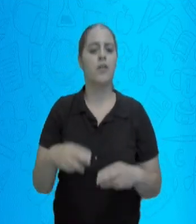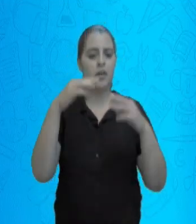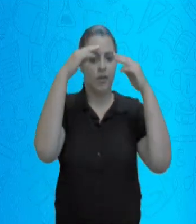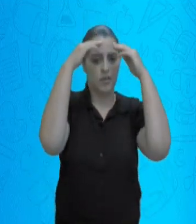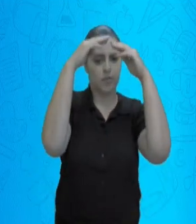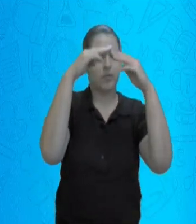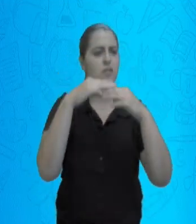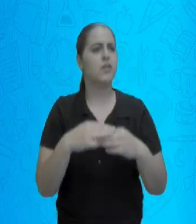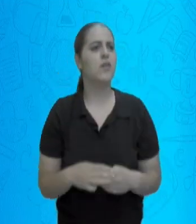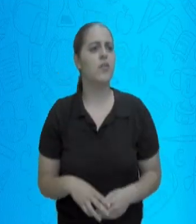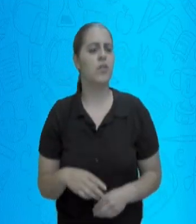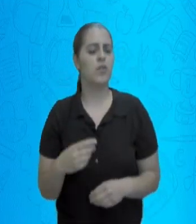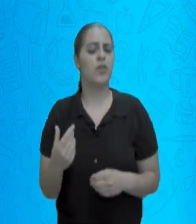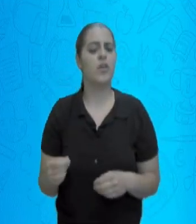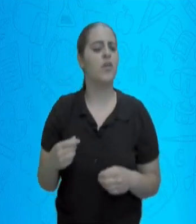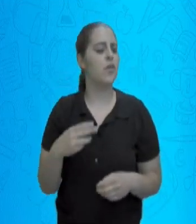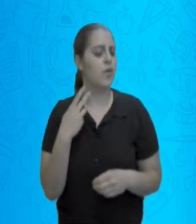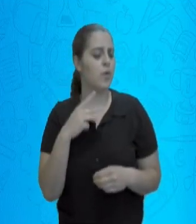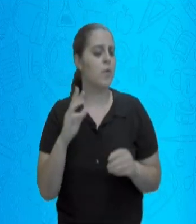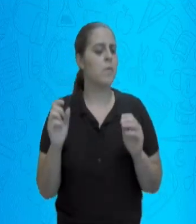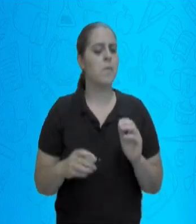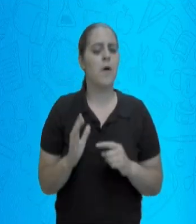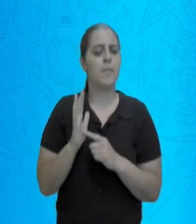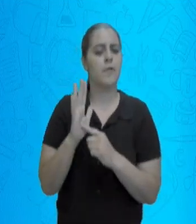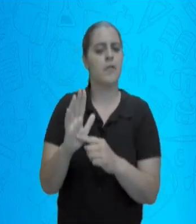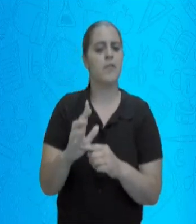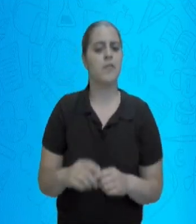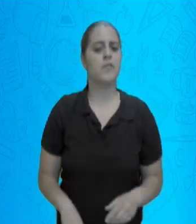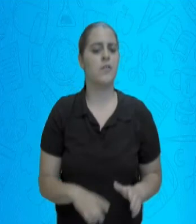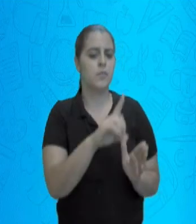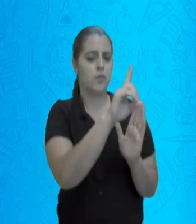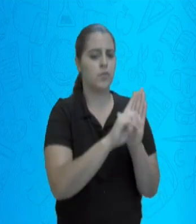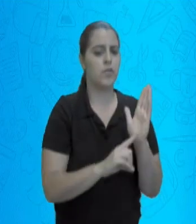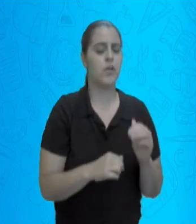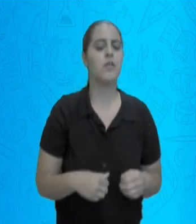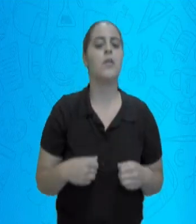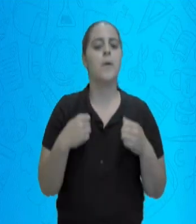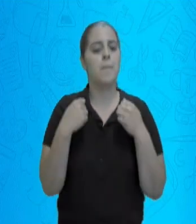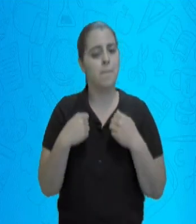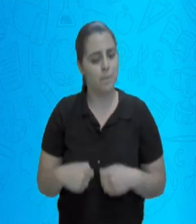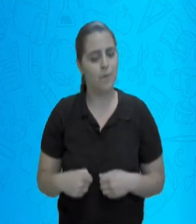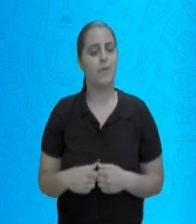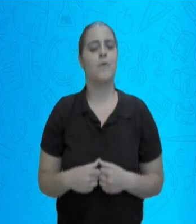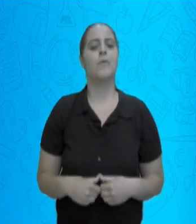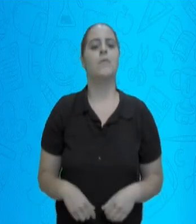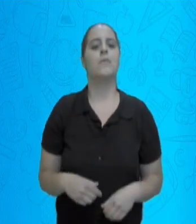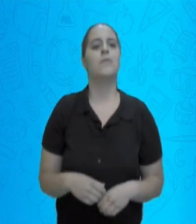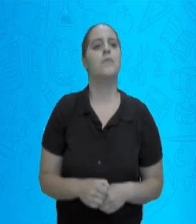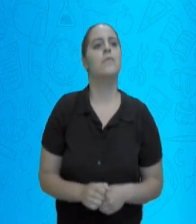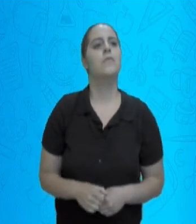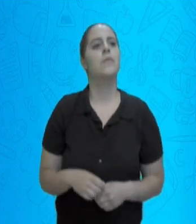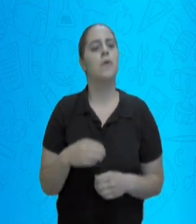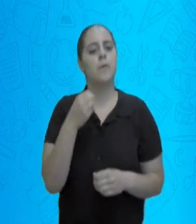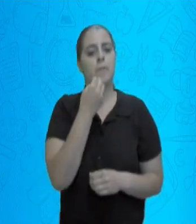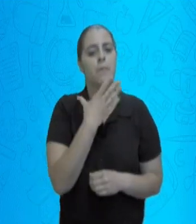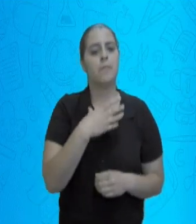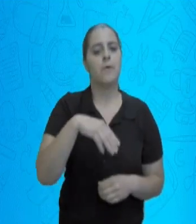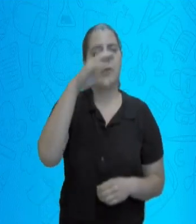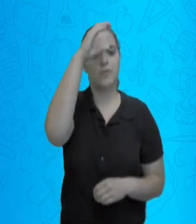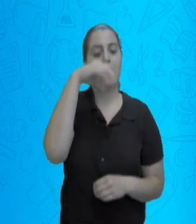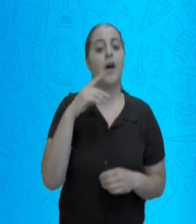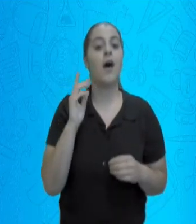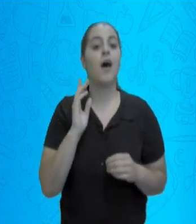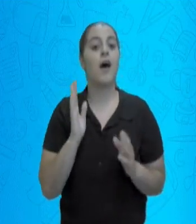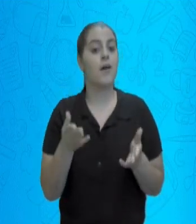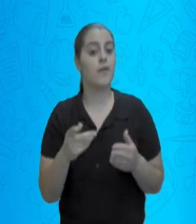e cobro os meus direitos e tenho esse direito, então eu posso ser um bom cidadão. Agora é com